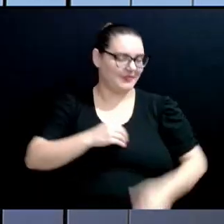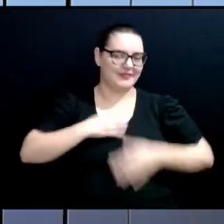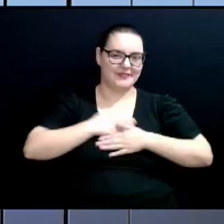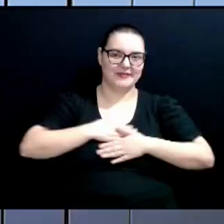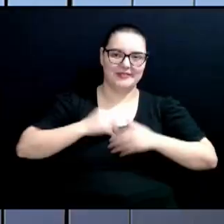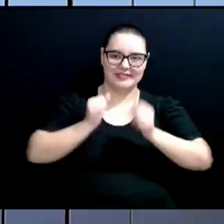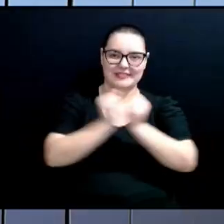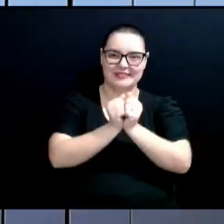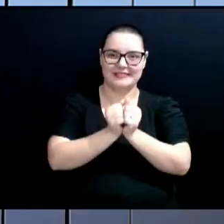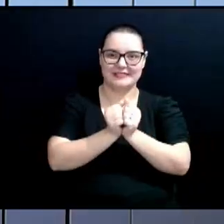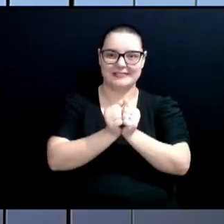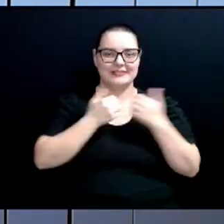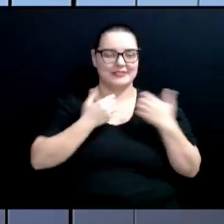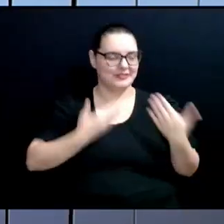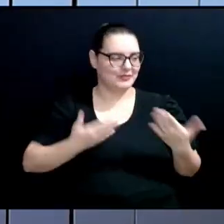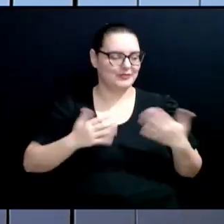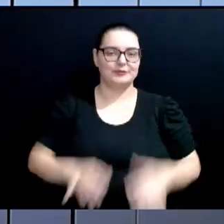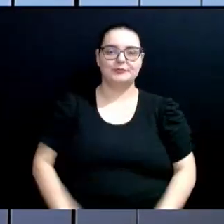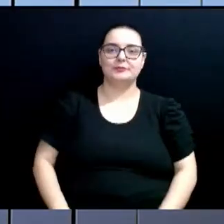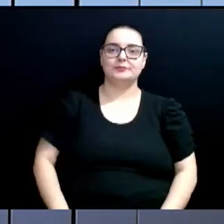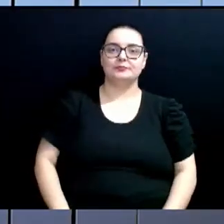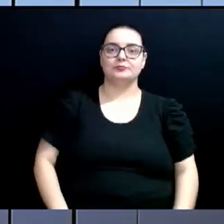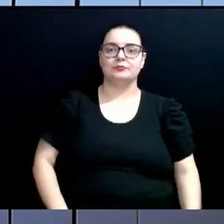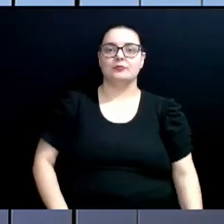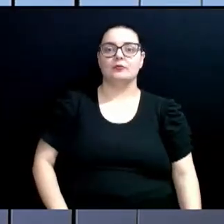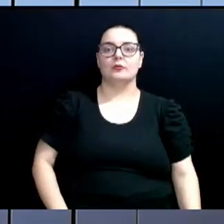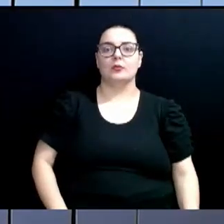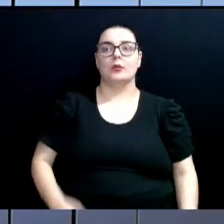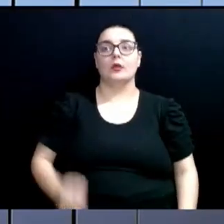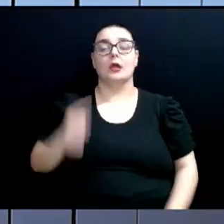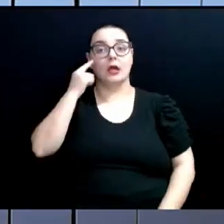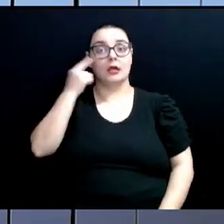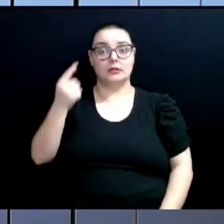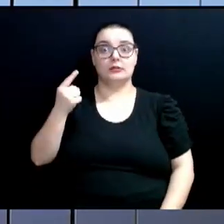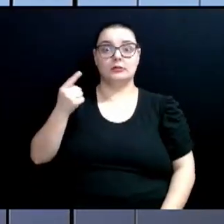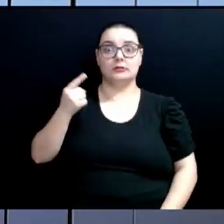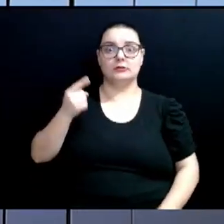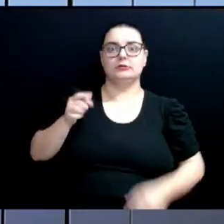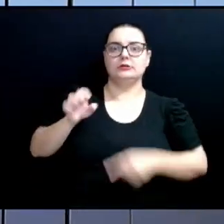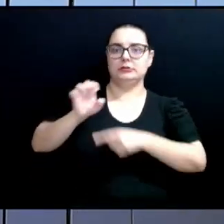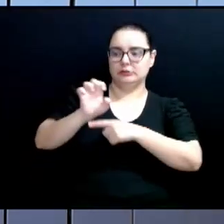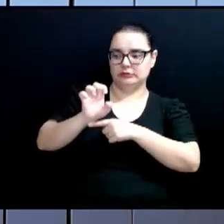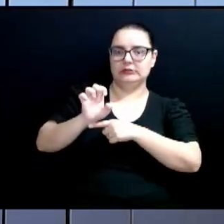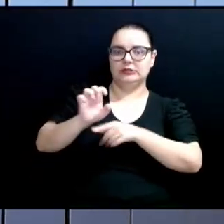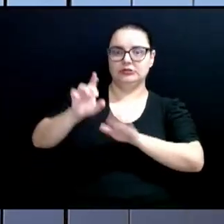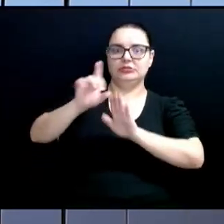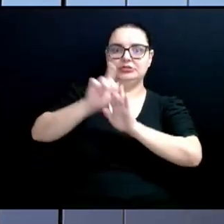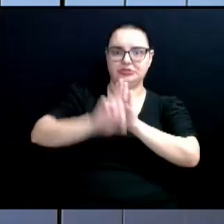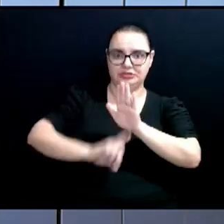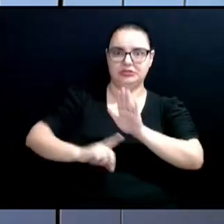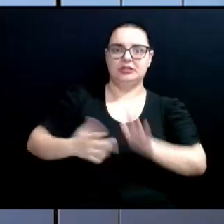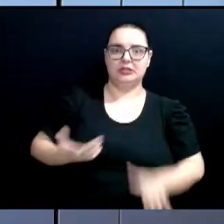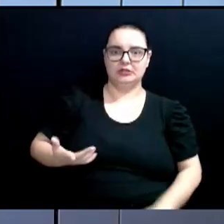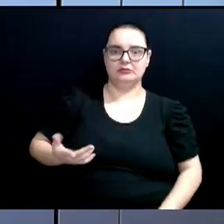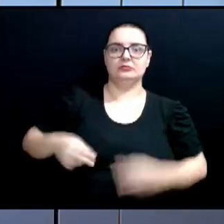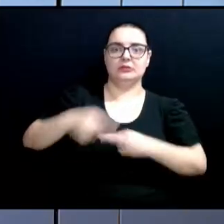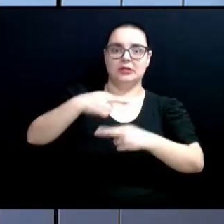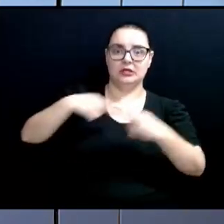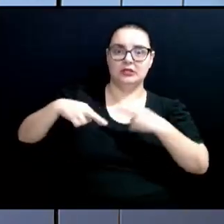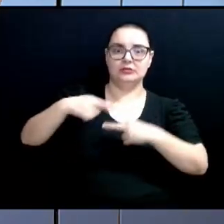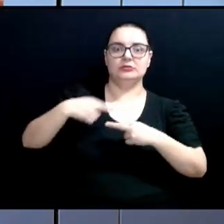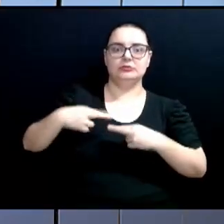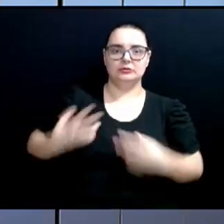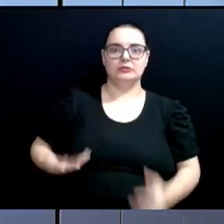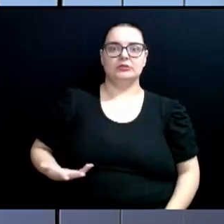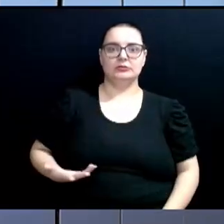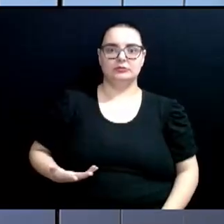contigo. A ideia do Estado de Direito, ela está muito ligada ao fato de que,